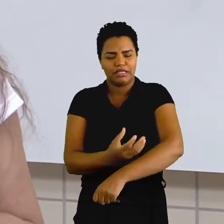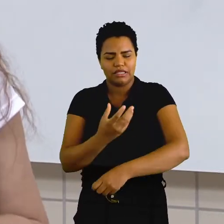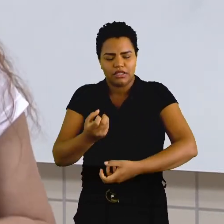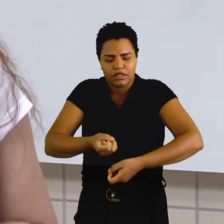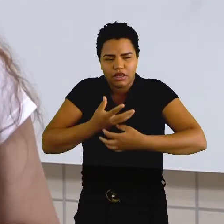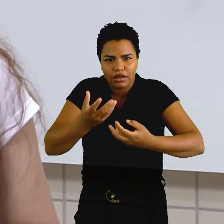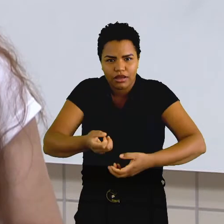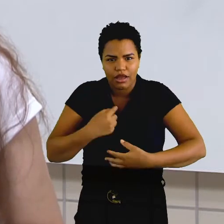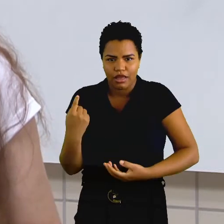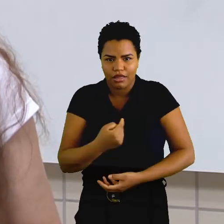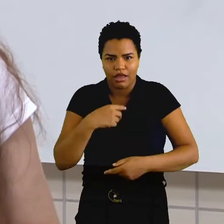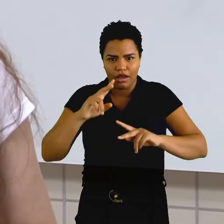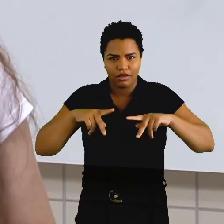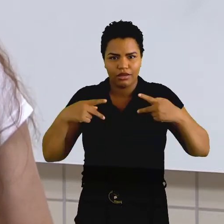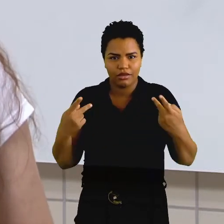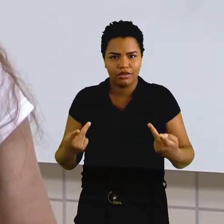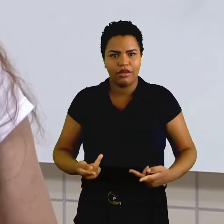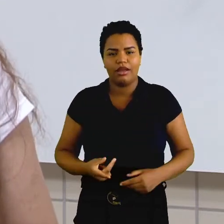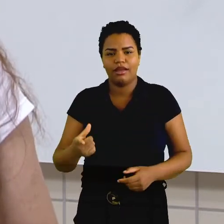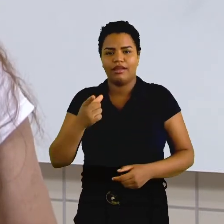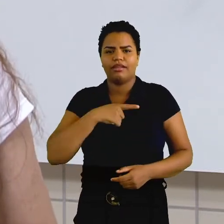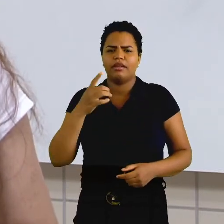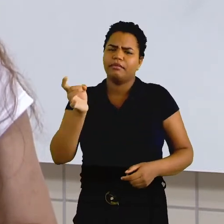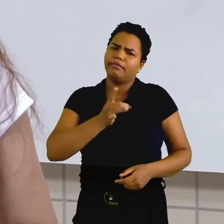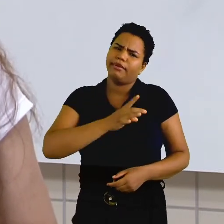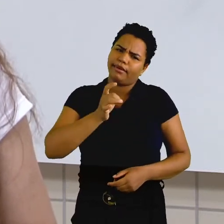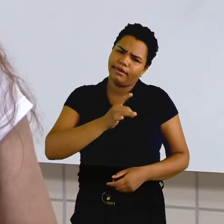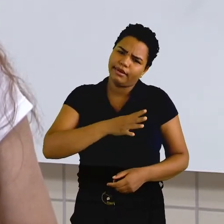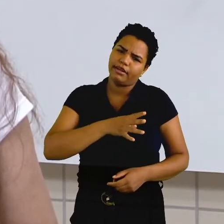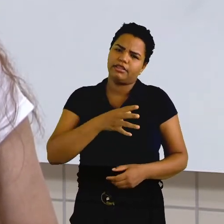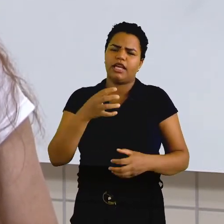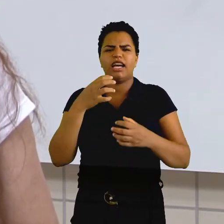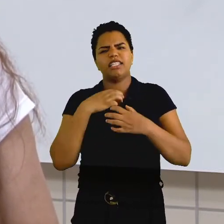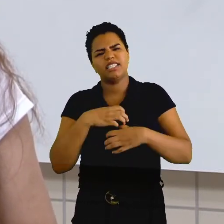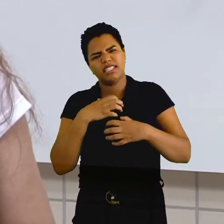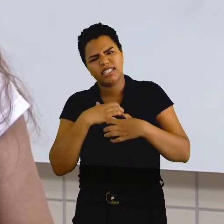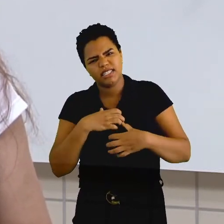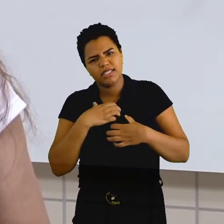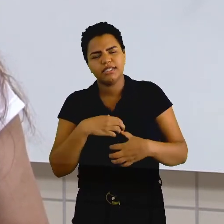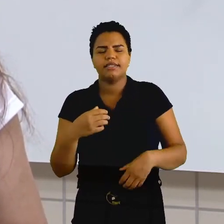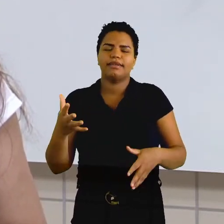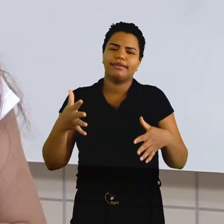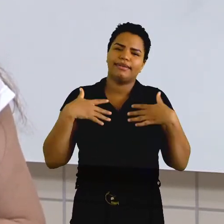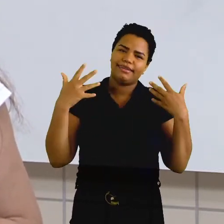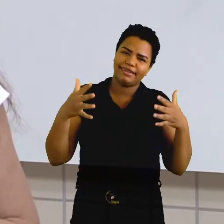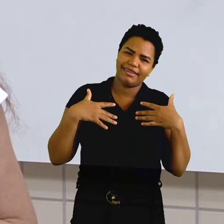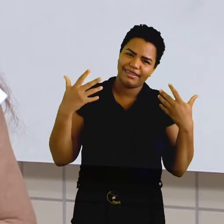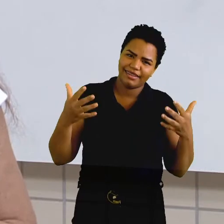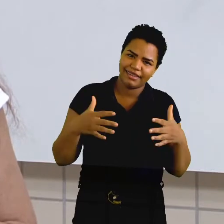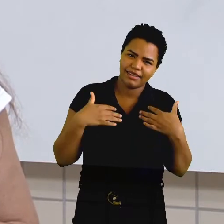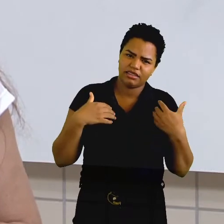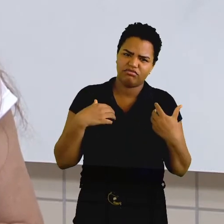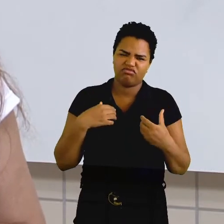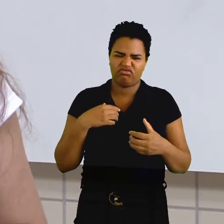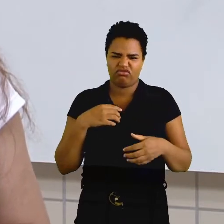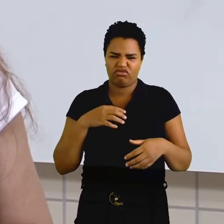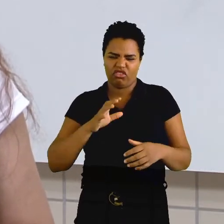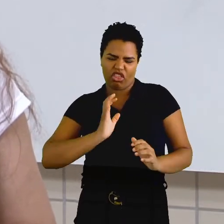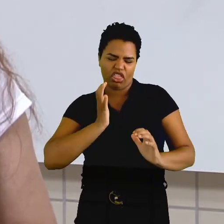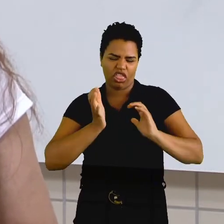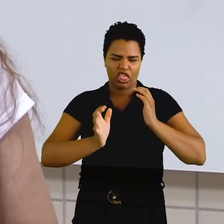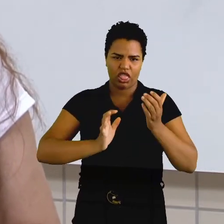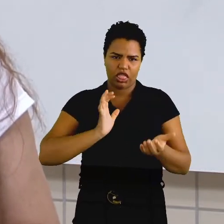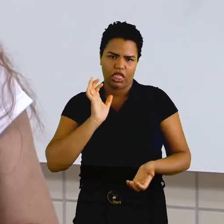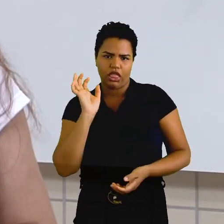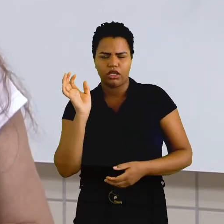seres humanos. Temos aí o medo, a raiva, a alegria, nojinho,